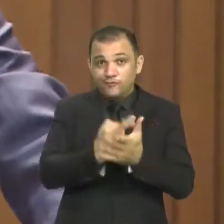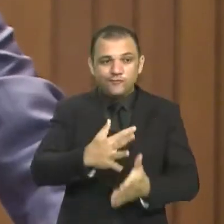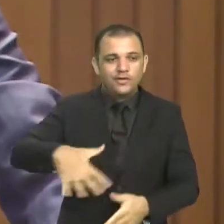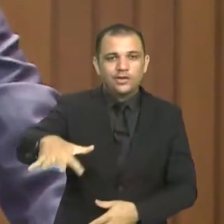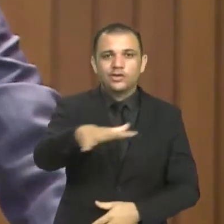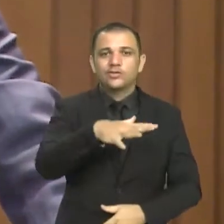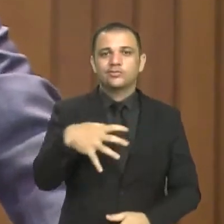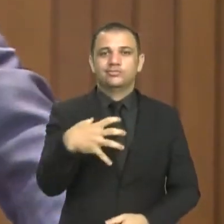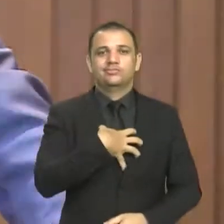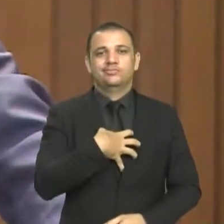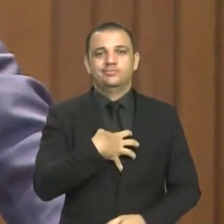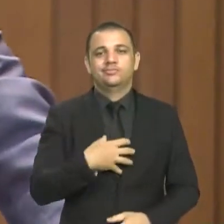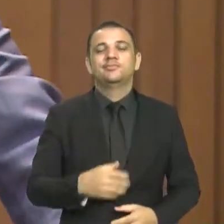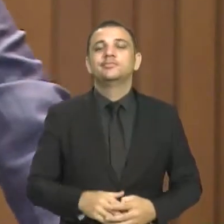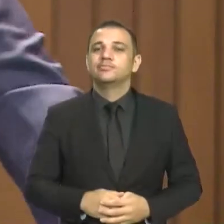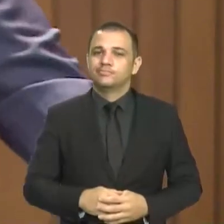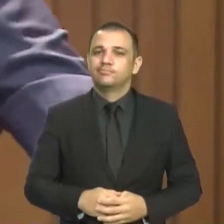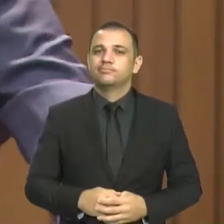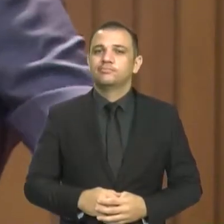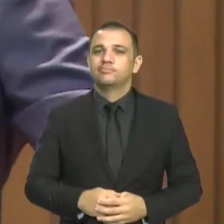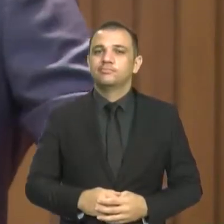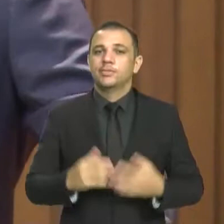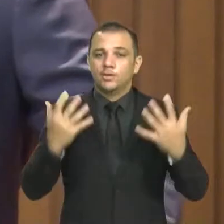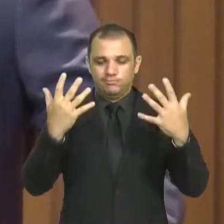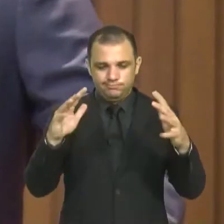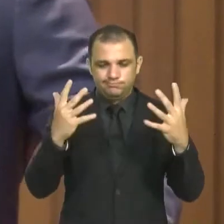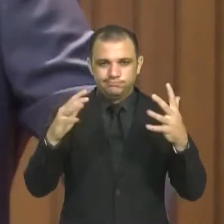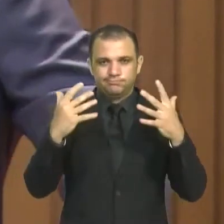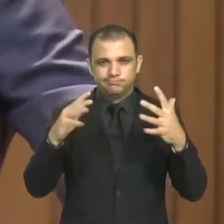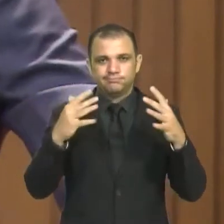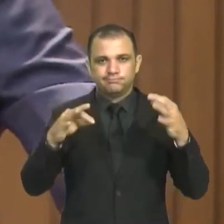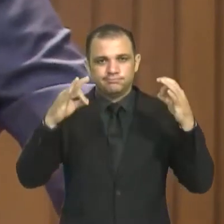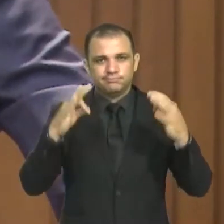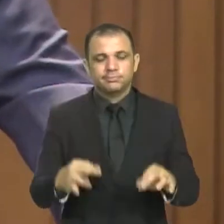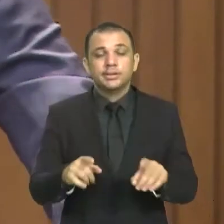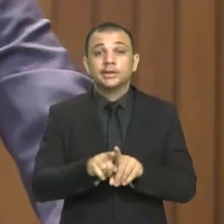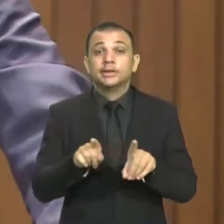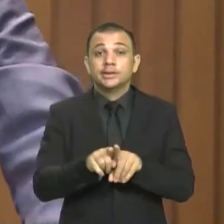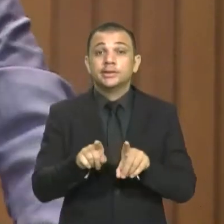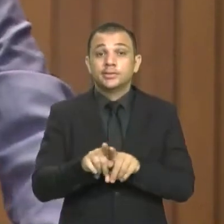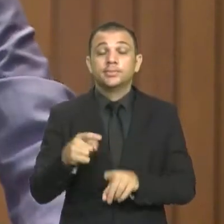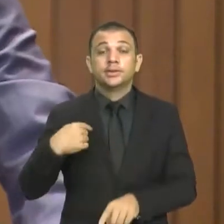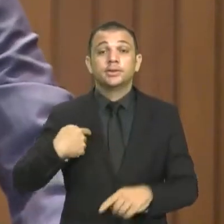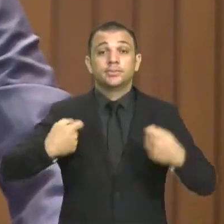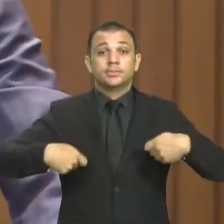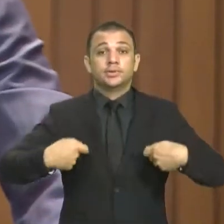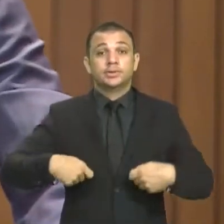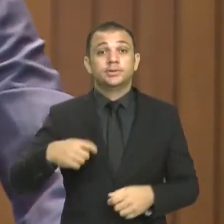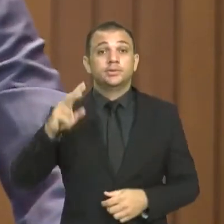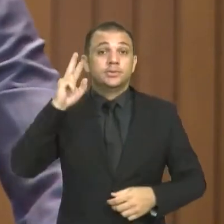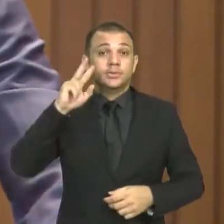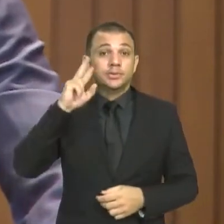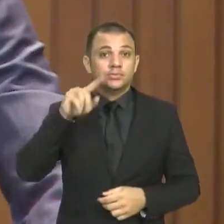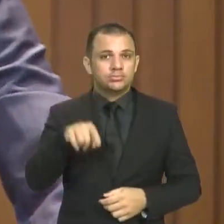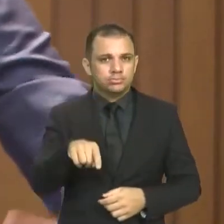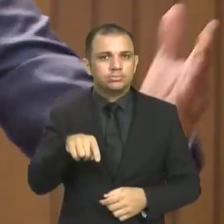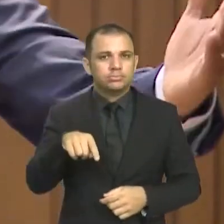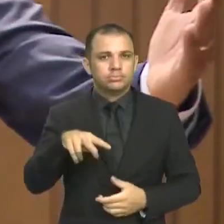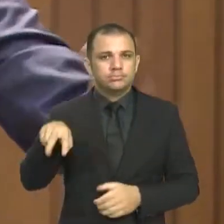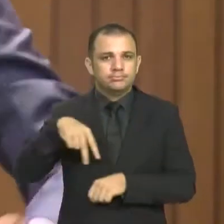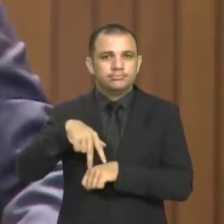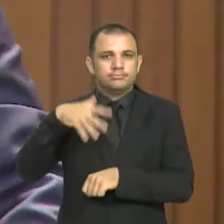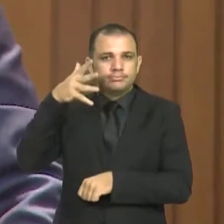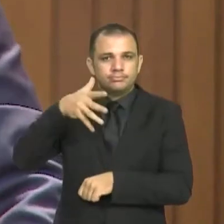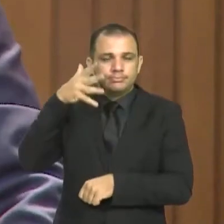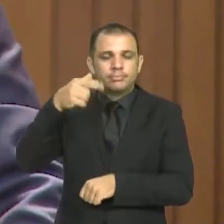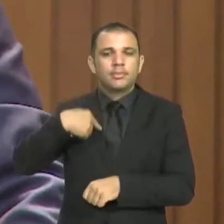questão de parabenizar, não poderia deixar de fazer esse destaque aqui dessa tribuna para